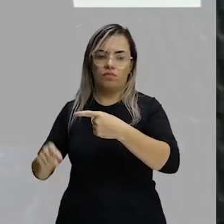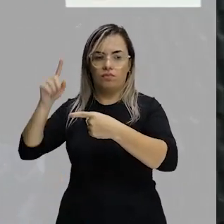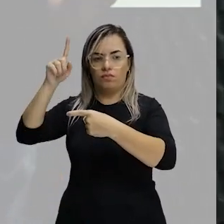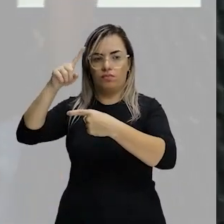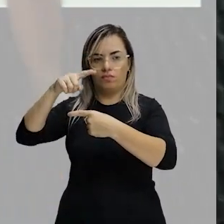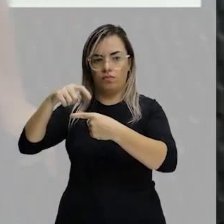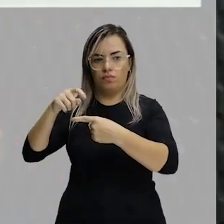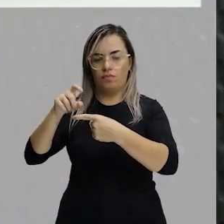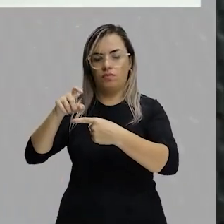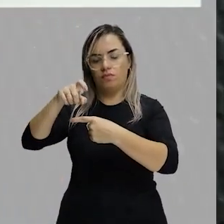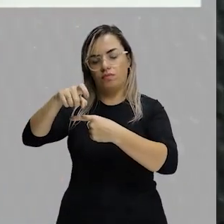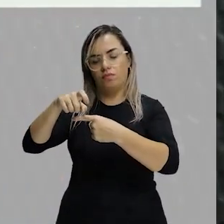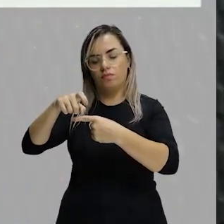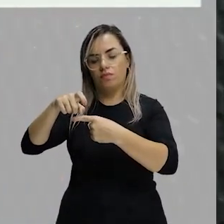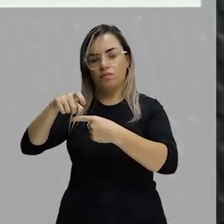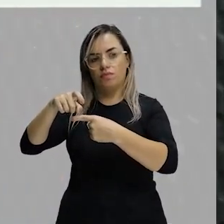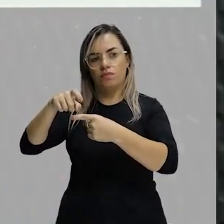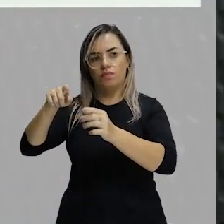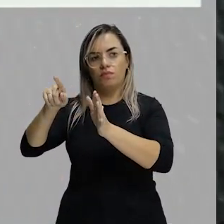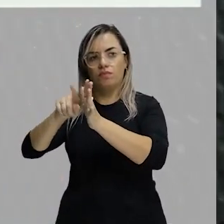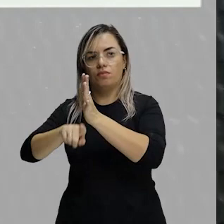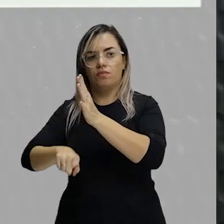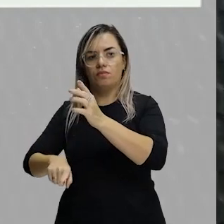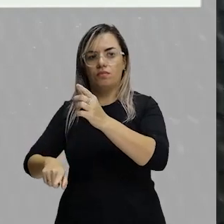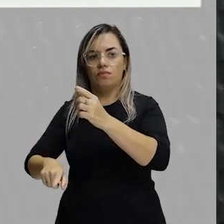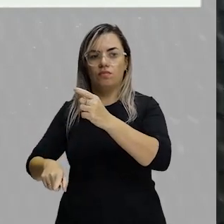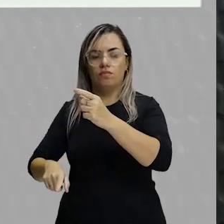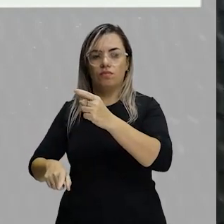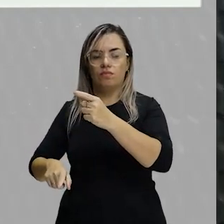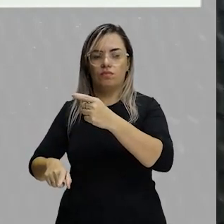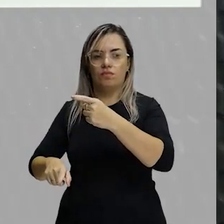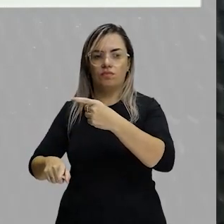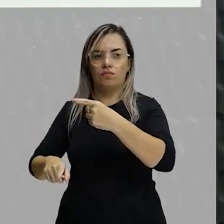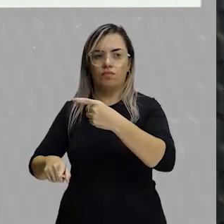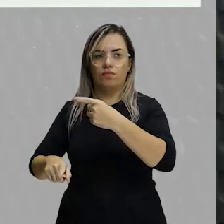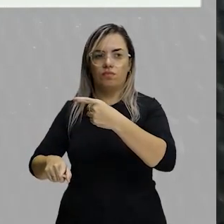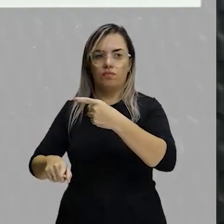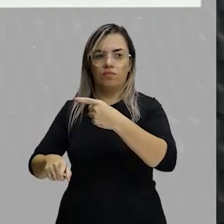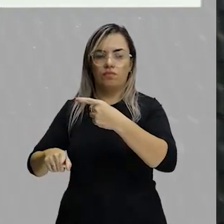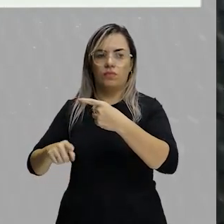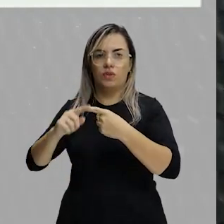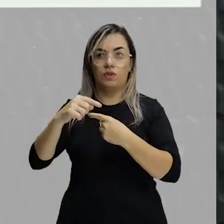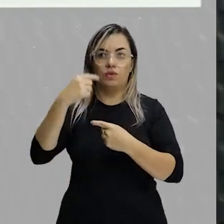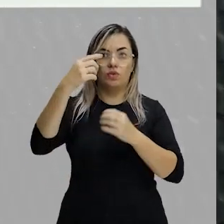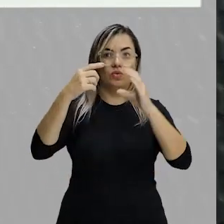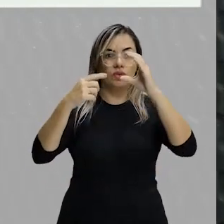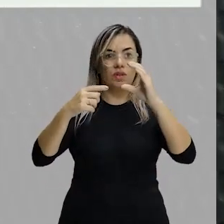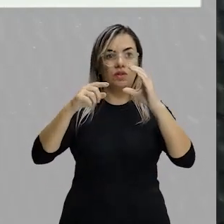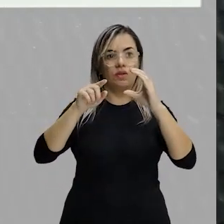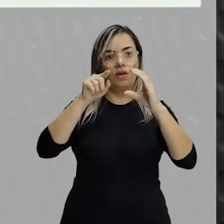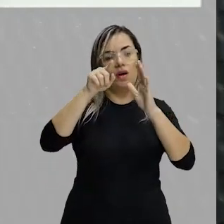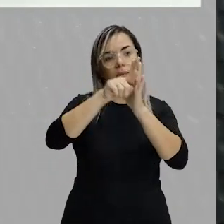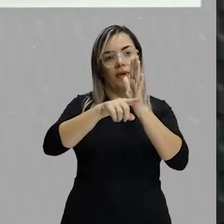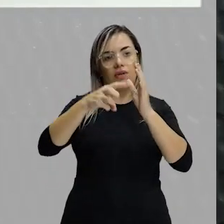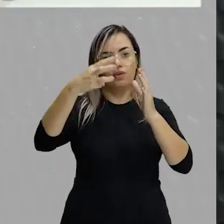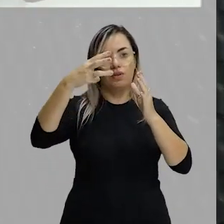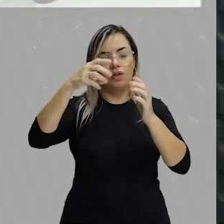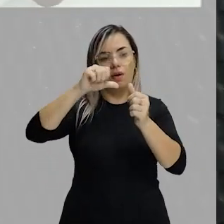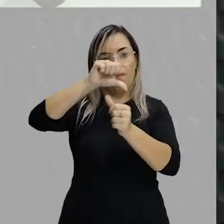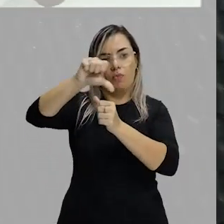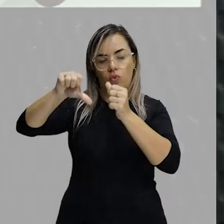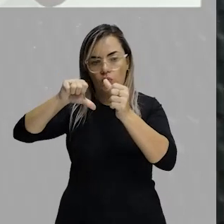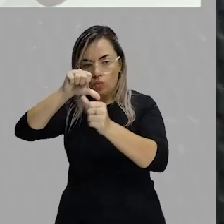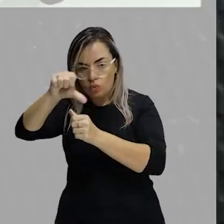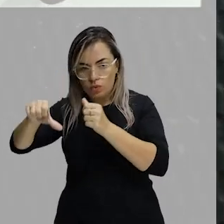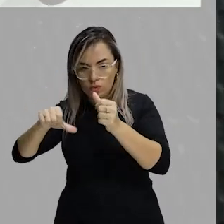x menos x0. O x0 é menos 3, turminha. Por conta do sinal da fórmula, fica mais 3. Então,